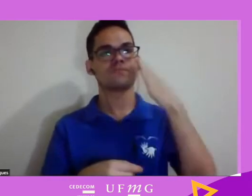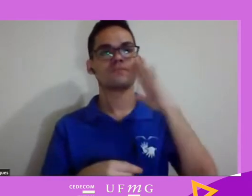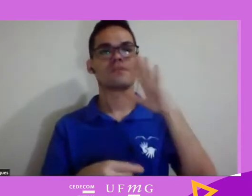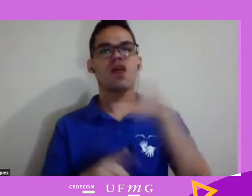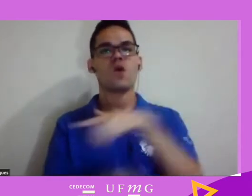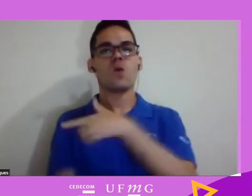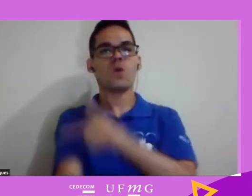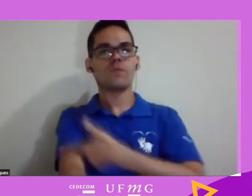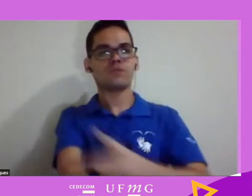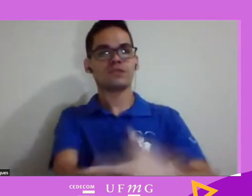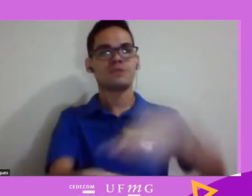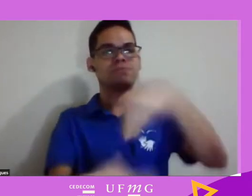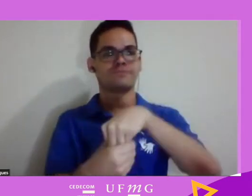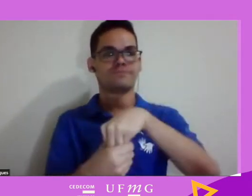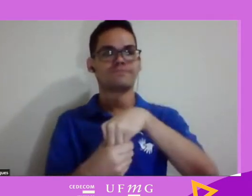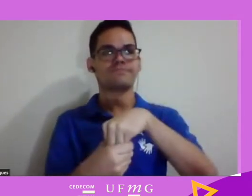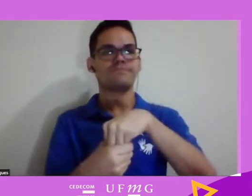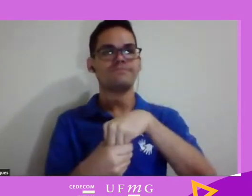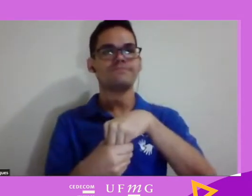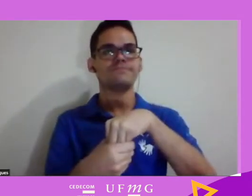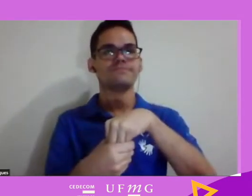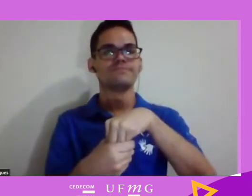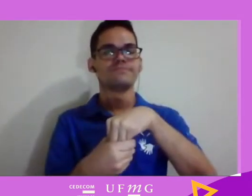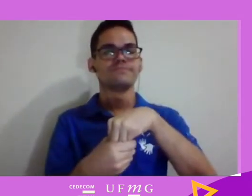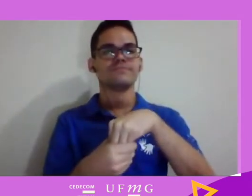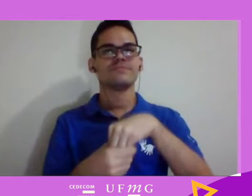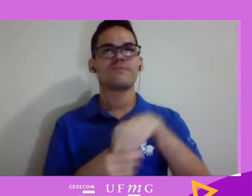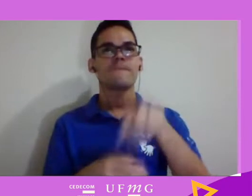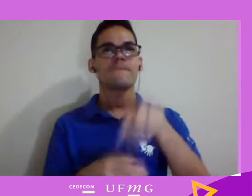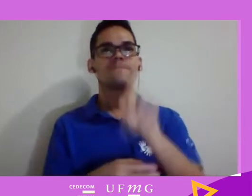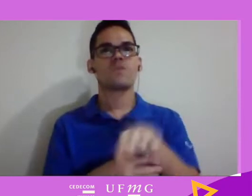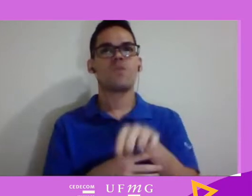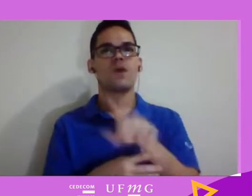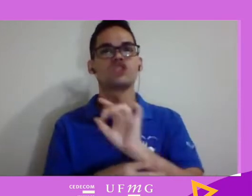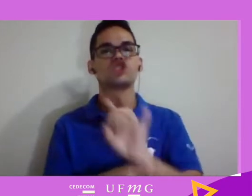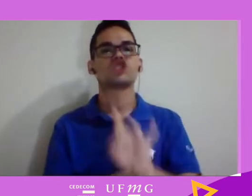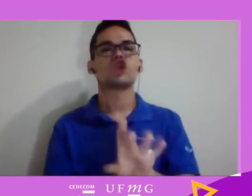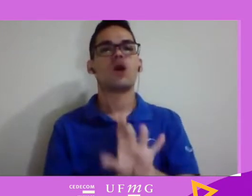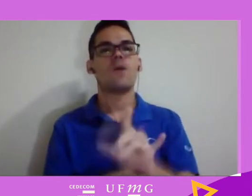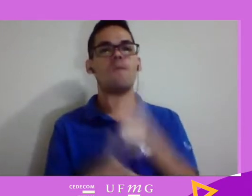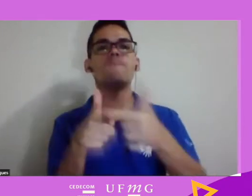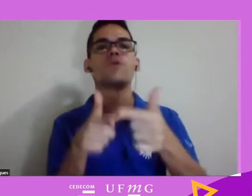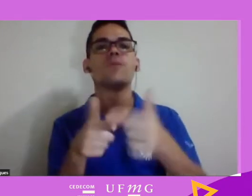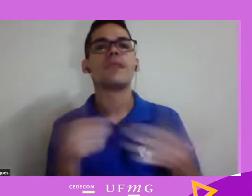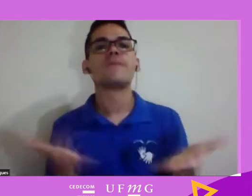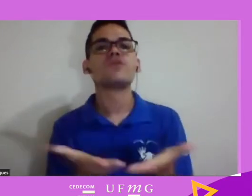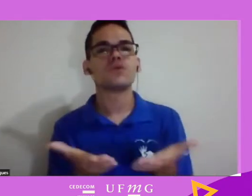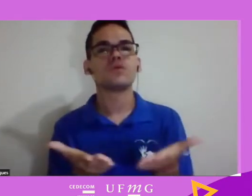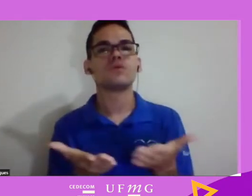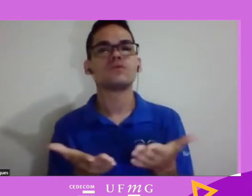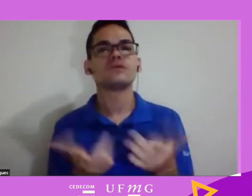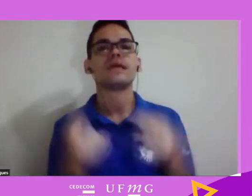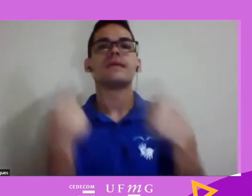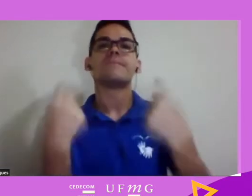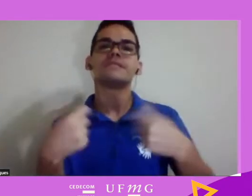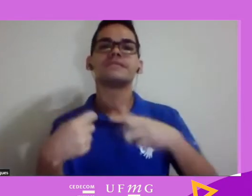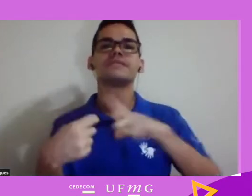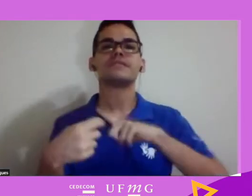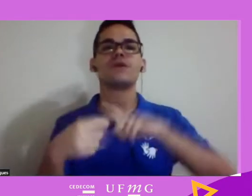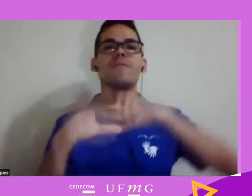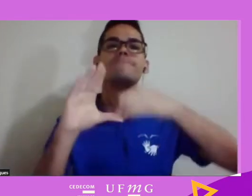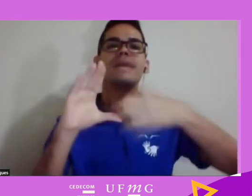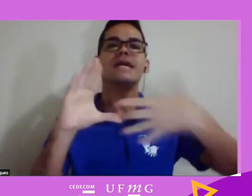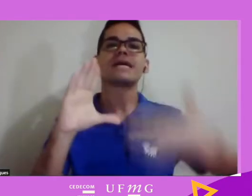é uma questão pontual ou momentânea. Passa a ser uma característica do nosso modo de comunicação hoje, que é